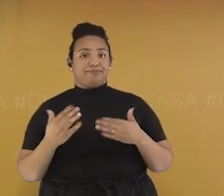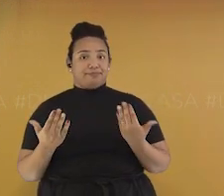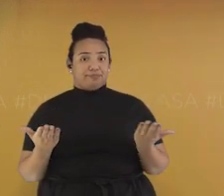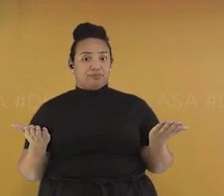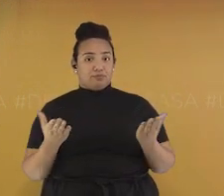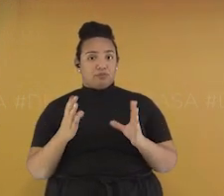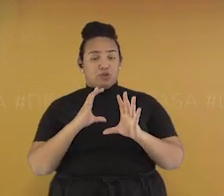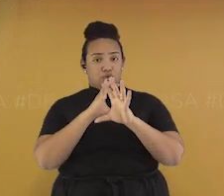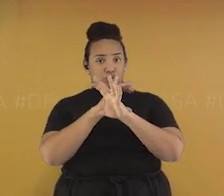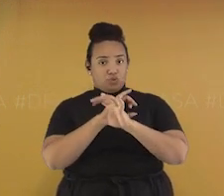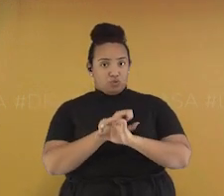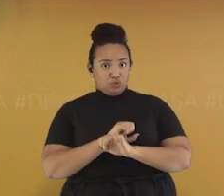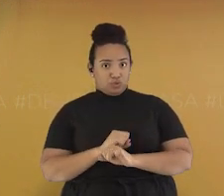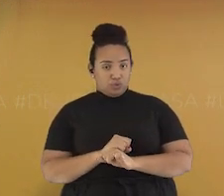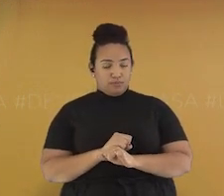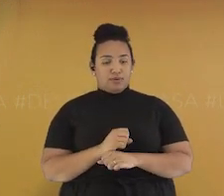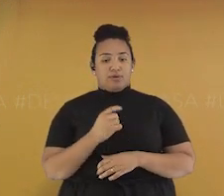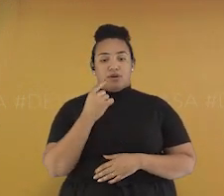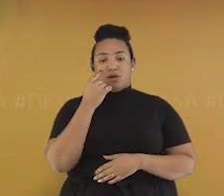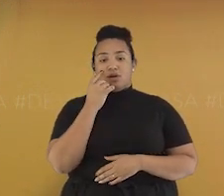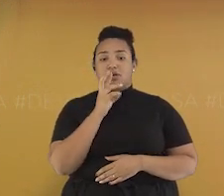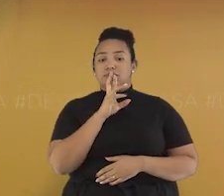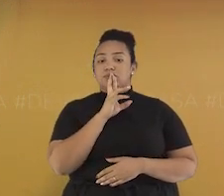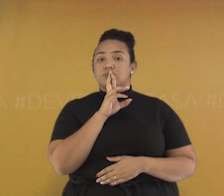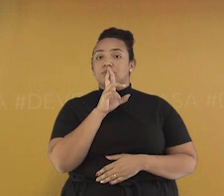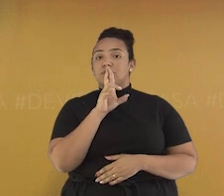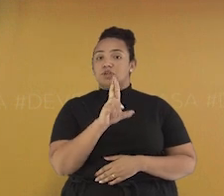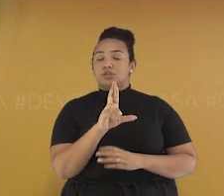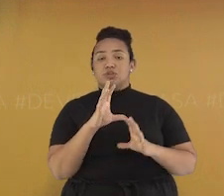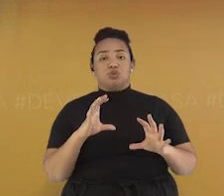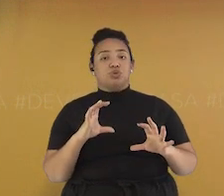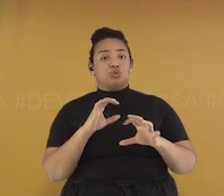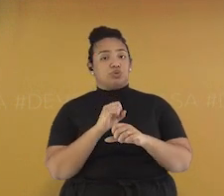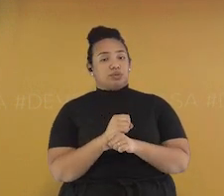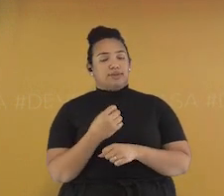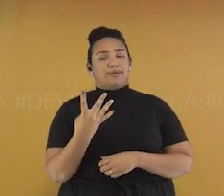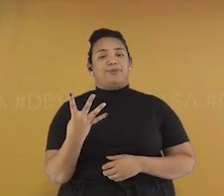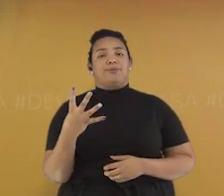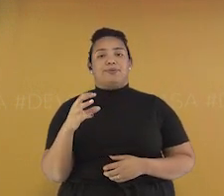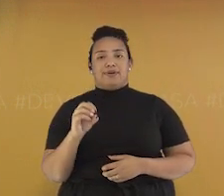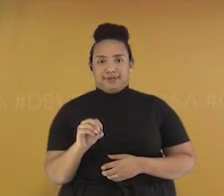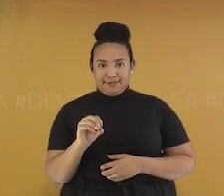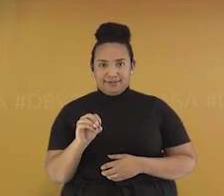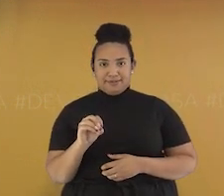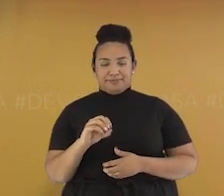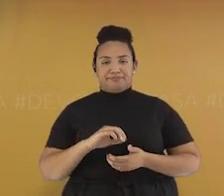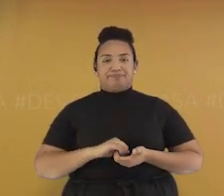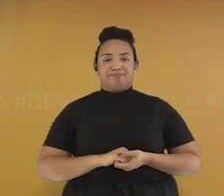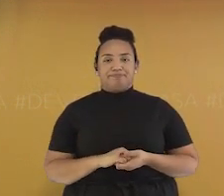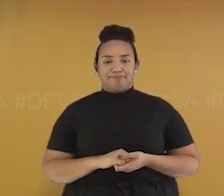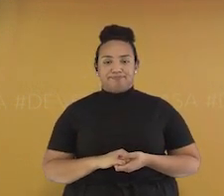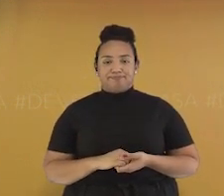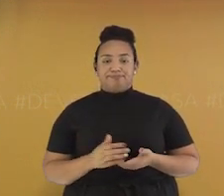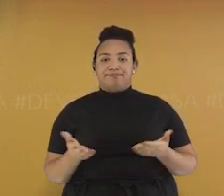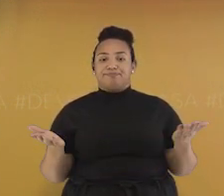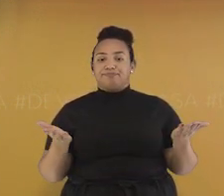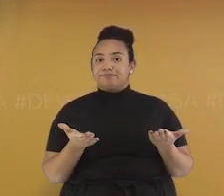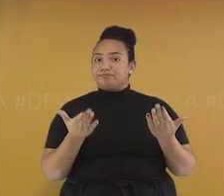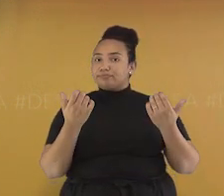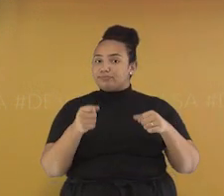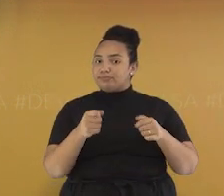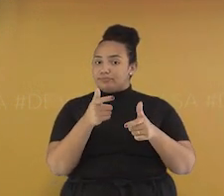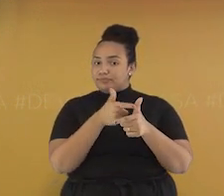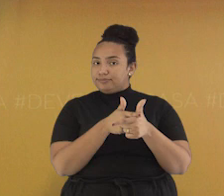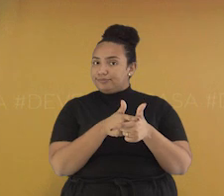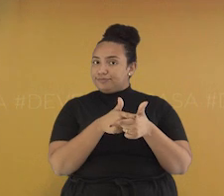Fazendo a soma das notas, iremos obter o valor total de 40. Agora, devemos dividir a